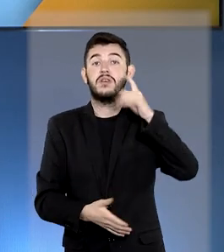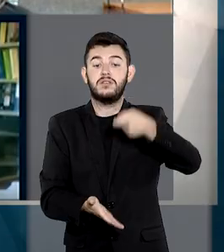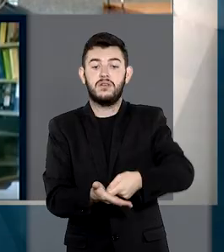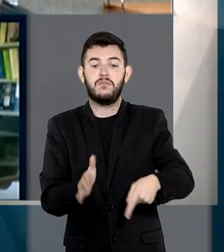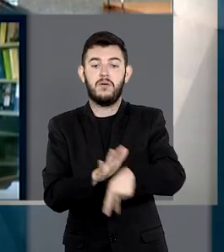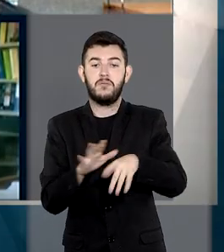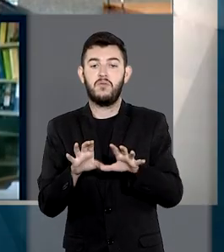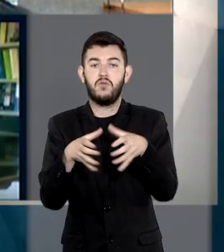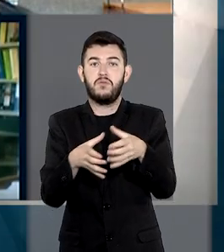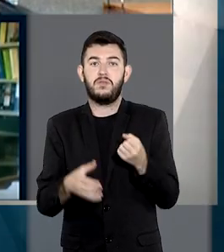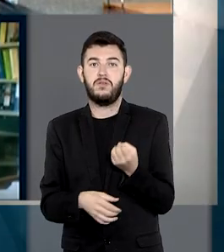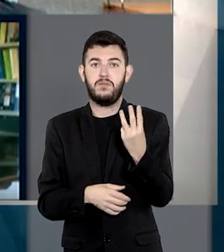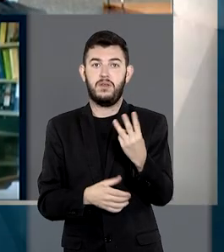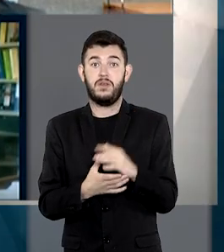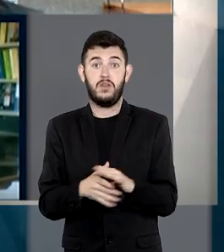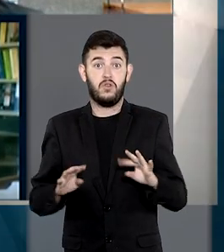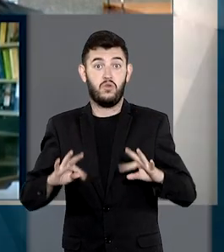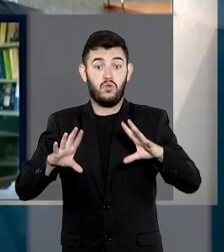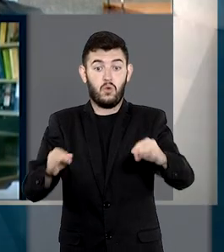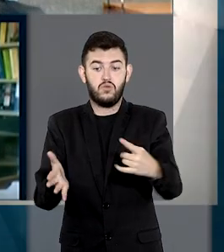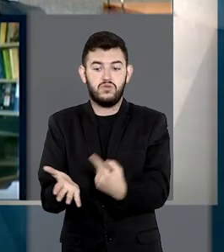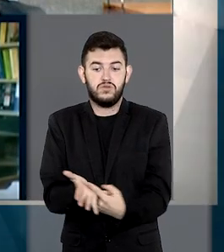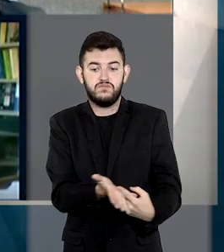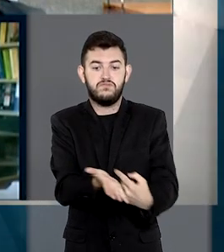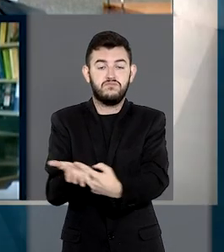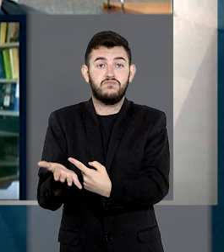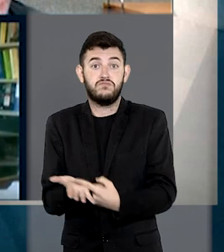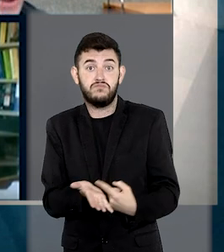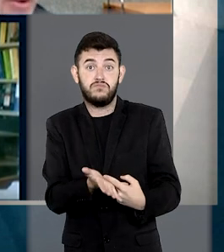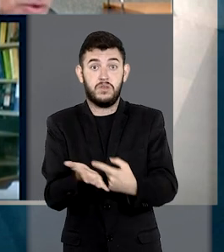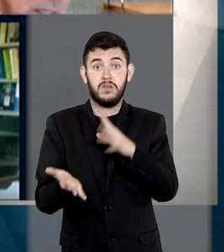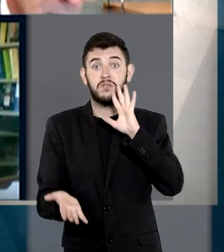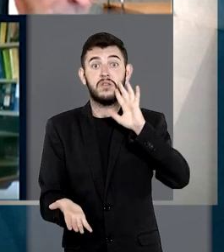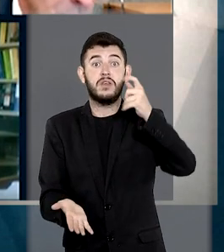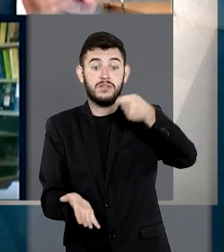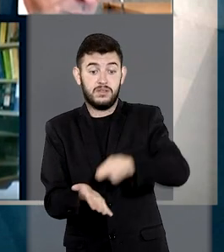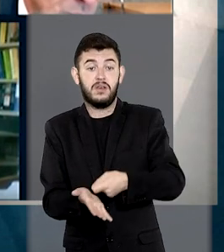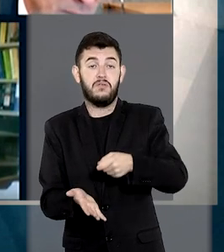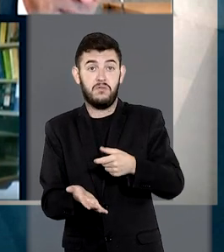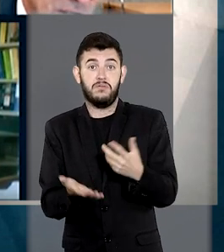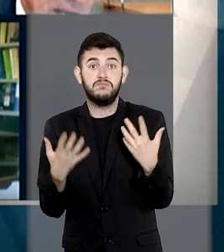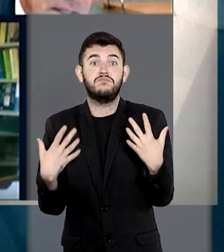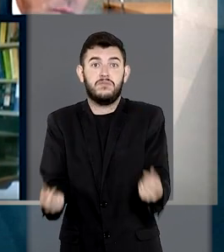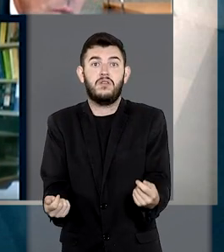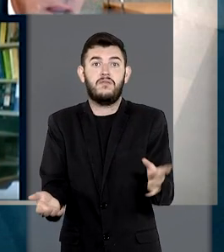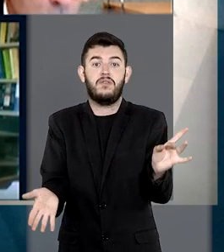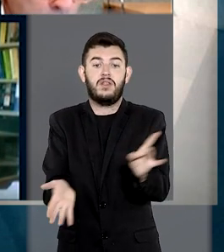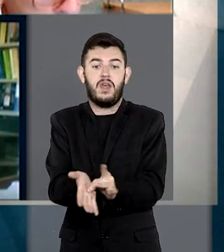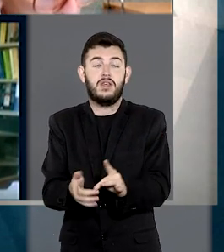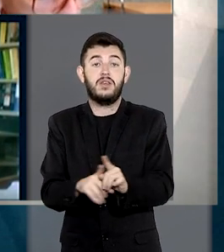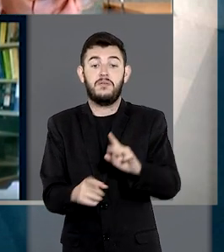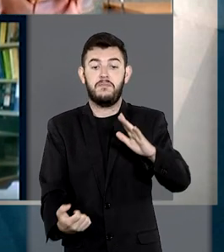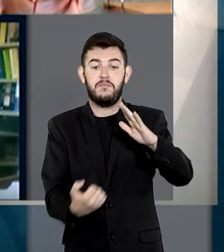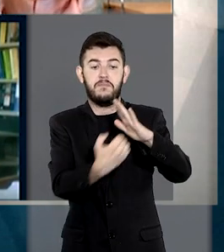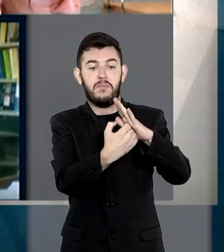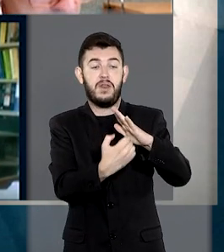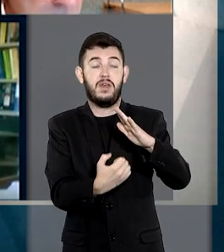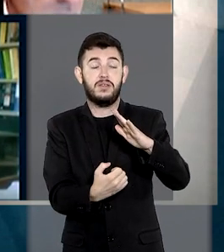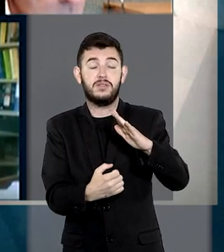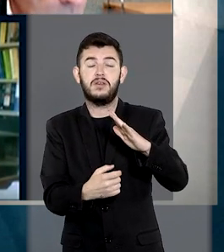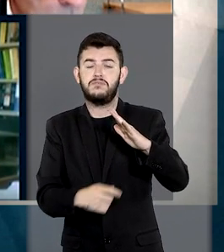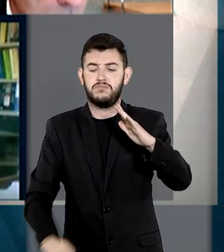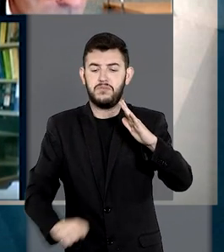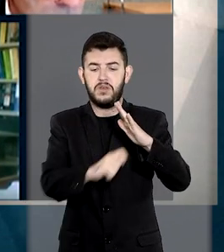turma. A decisão dos ministros foi unânime em dar provimento ao recurso especial da concessionária, afastando a